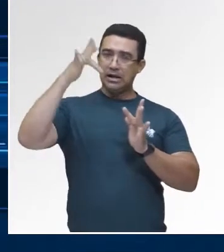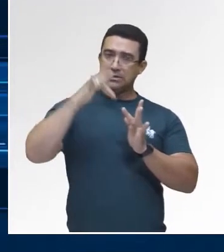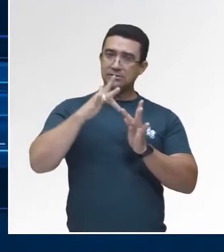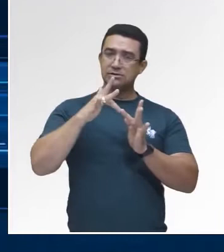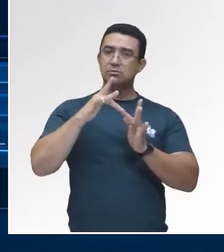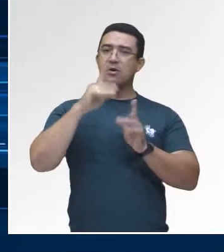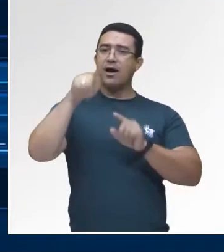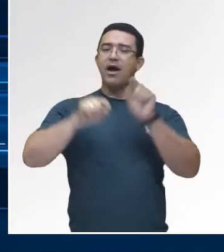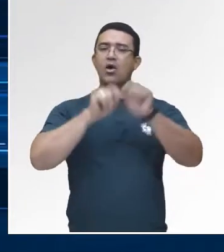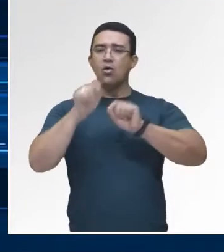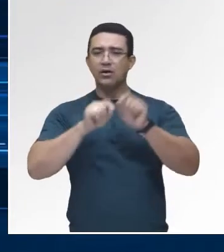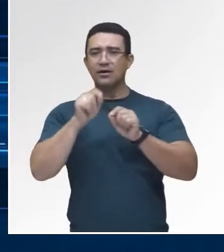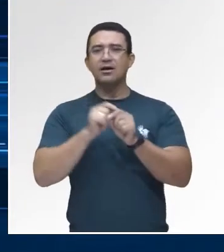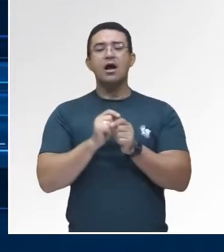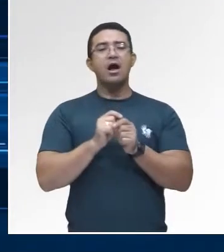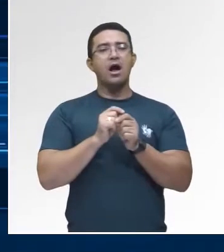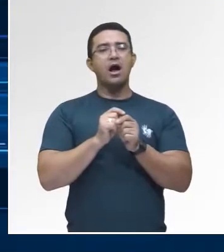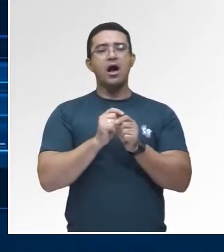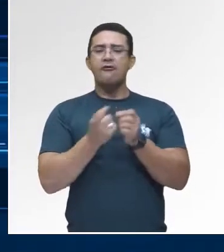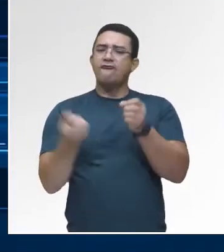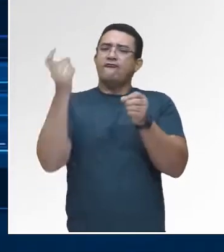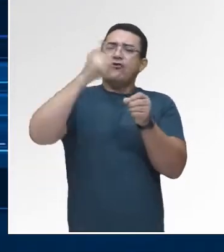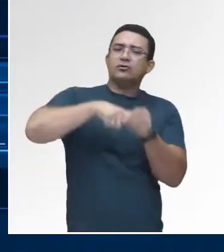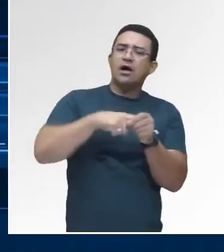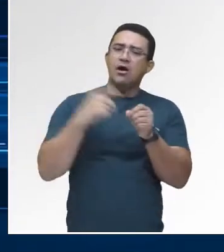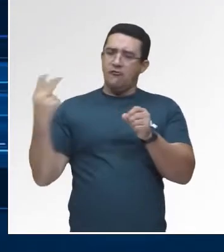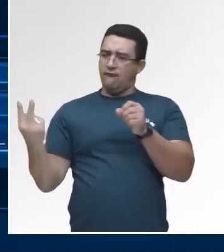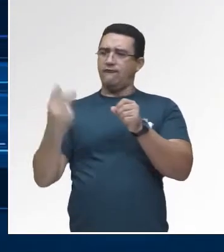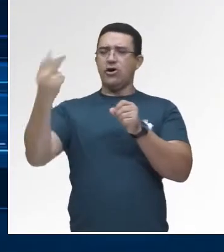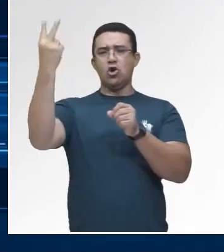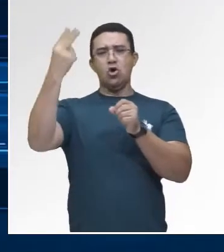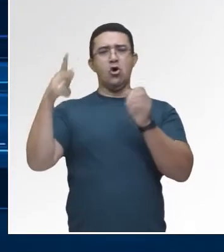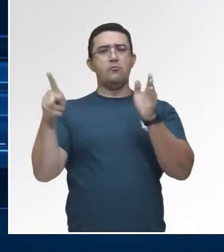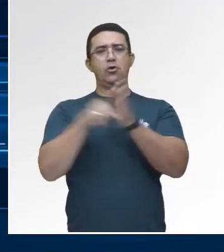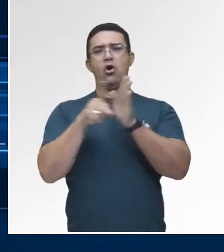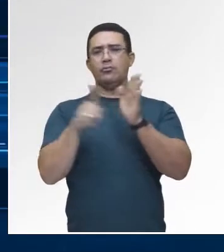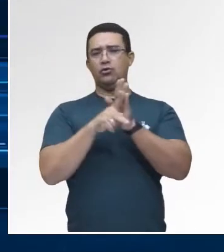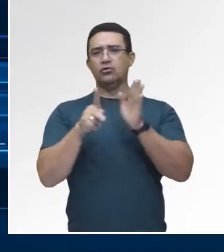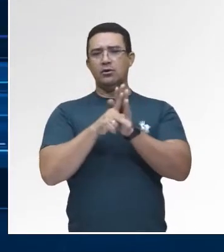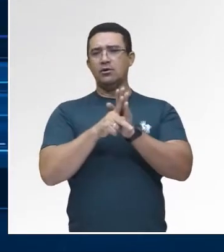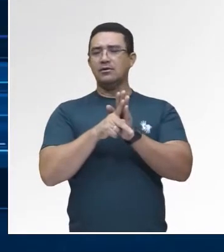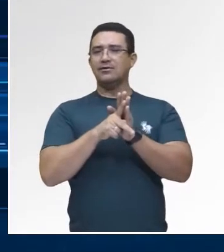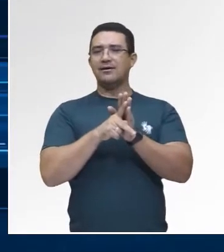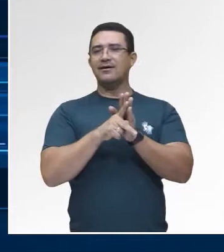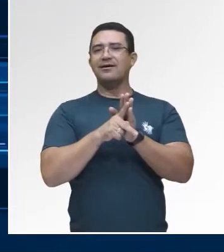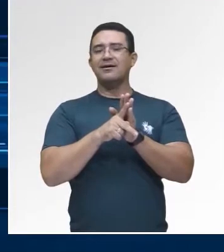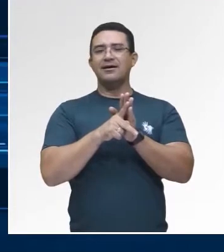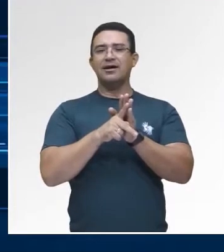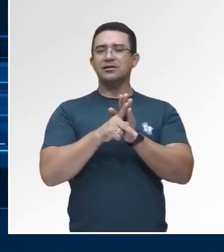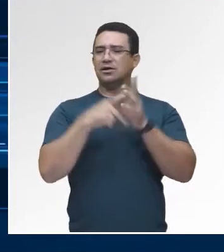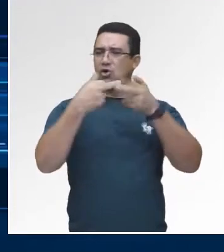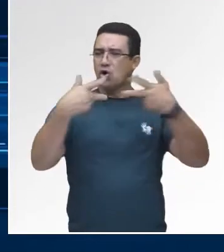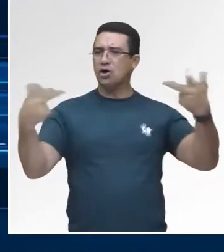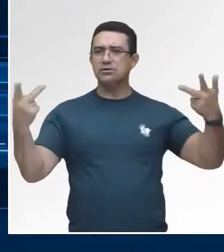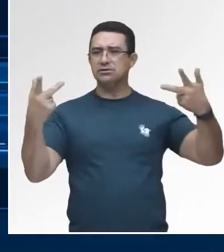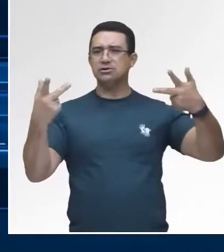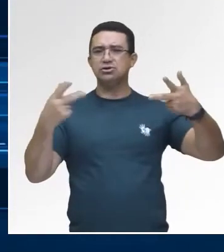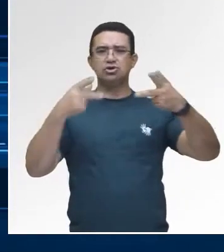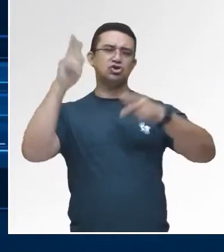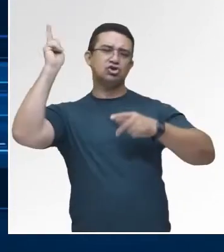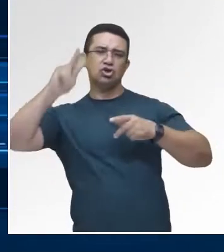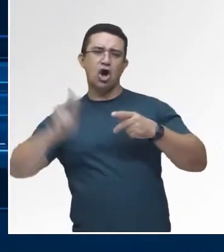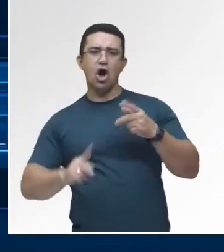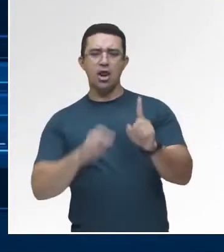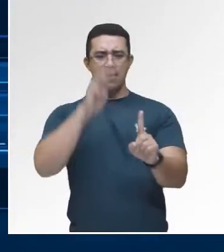a retomada dos valores clássicos, gregos, romanos, né? As mitologias gregas,